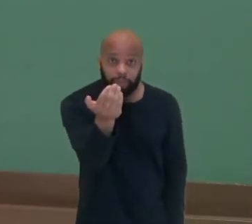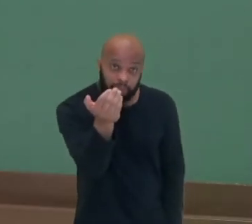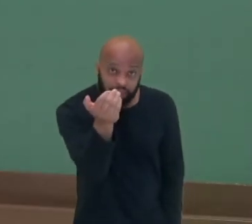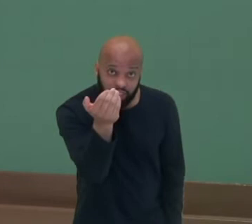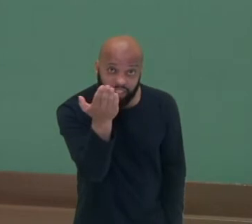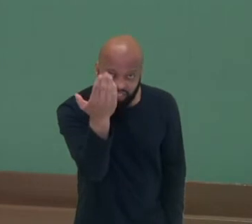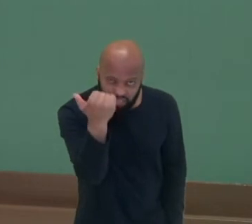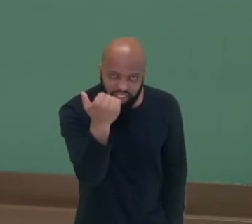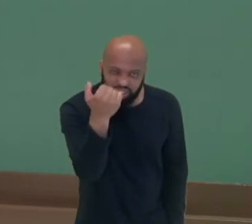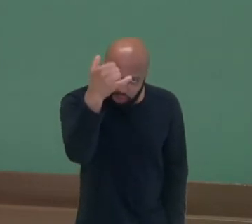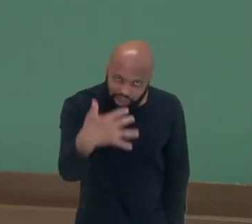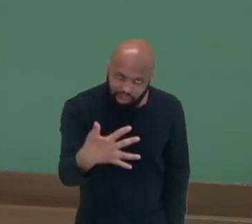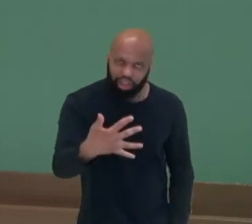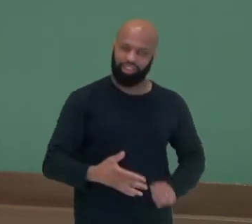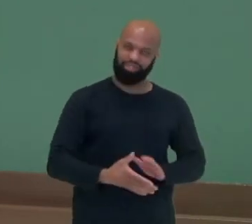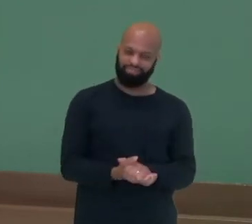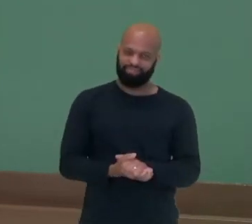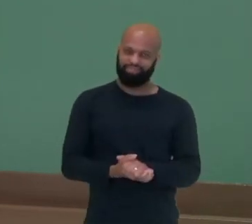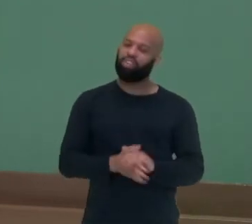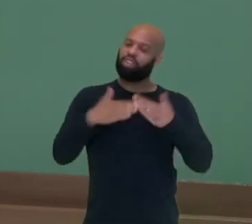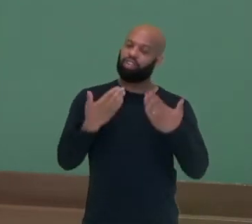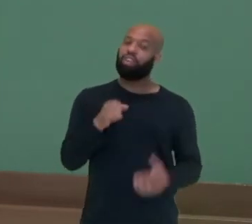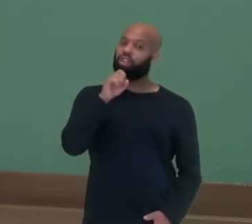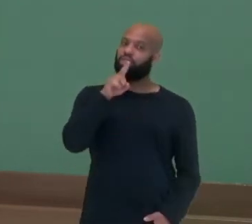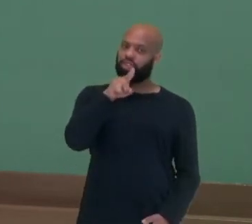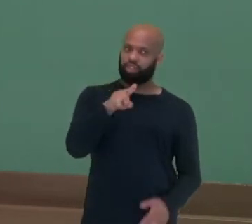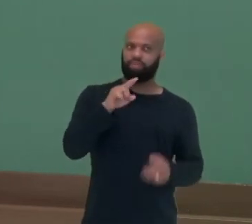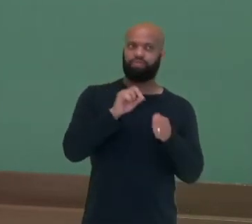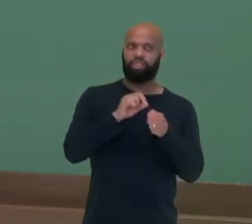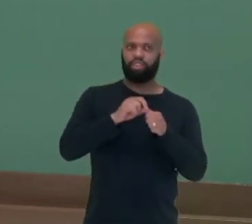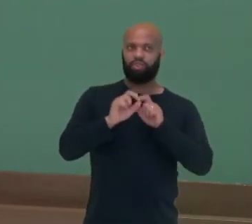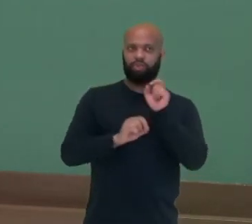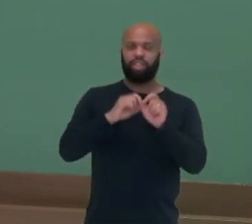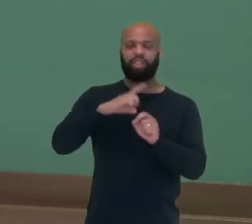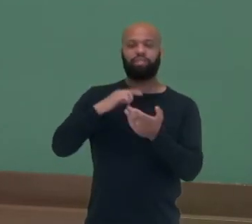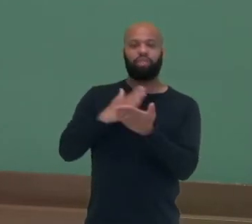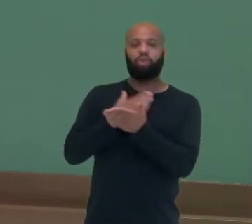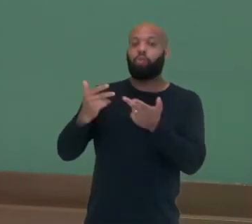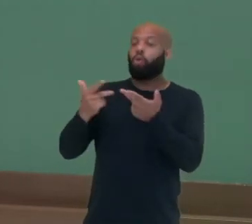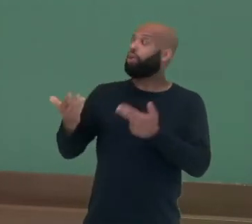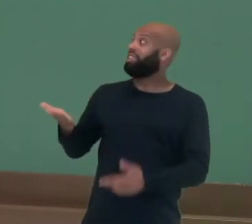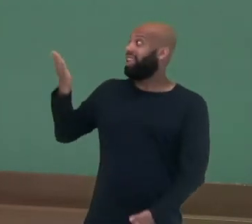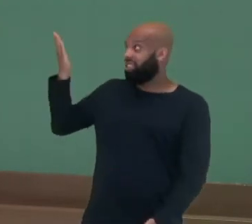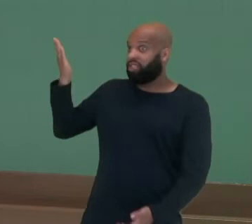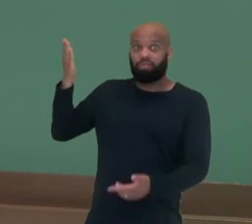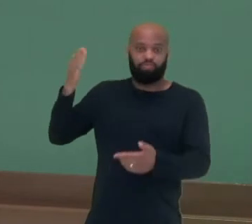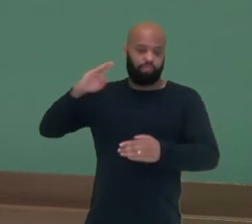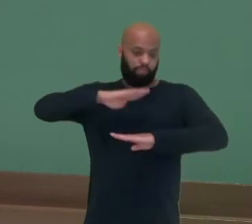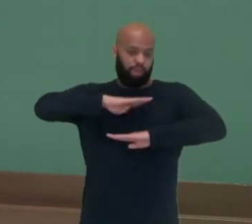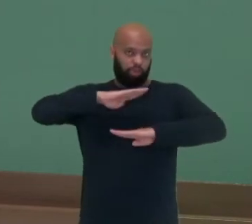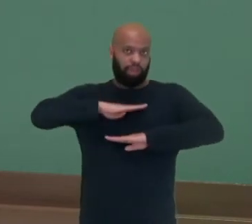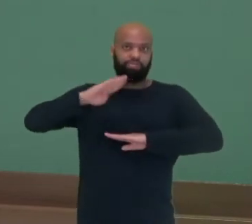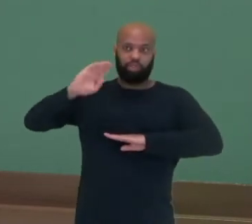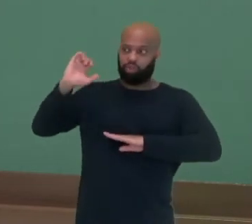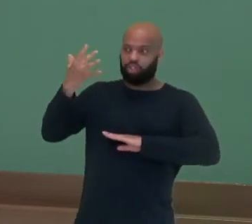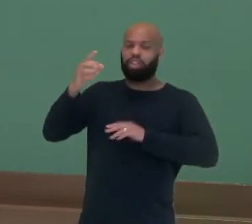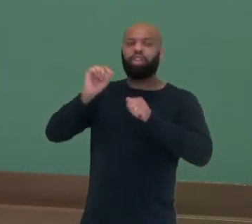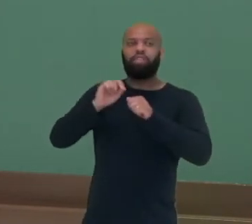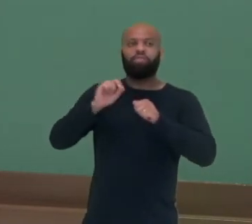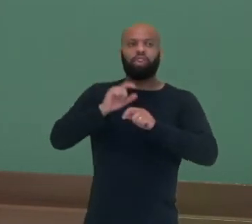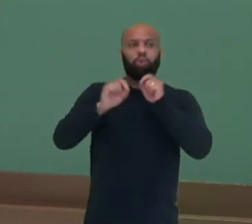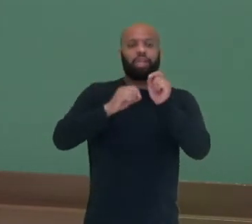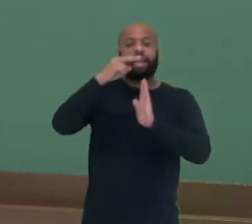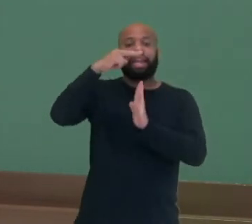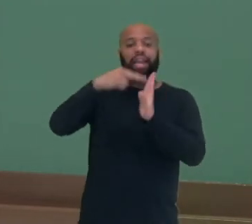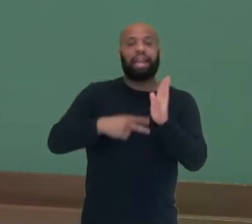cá perto, eu vou contar para você. Toda vez que você tiver uma situação, um problema como essa, faça muito bem a